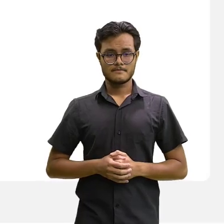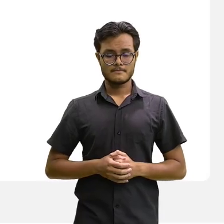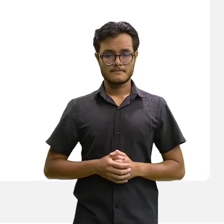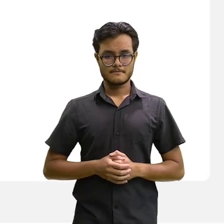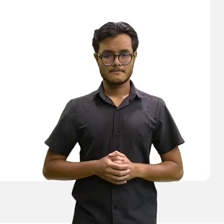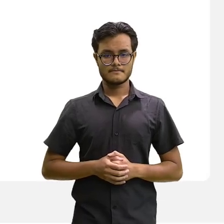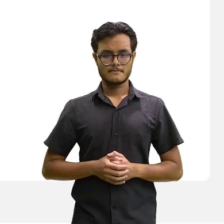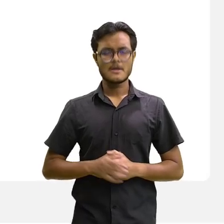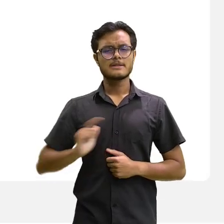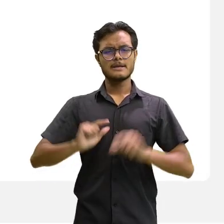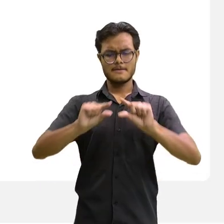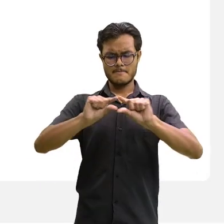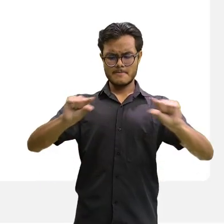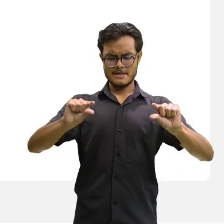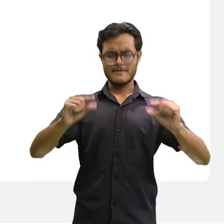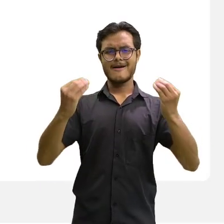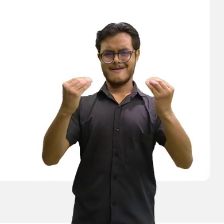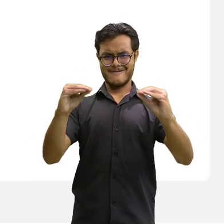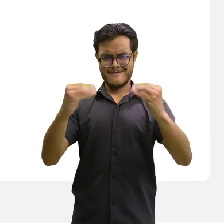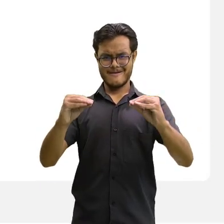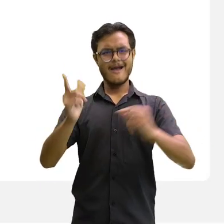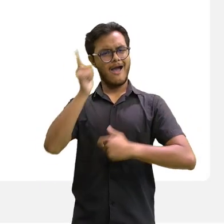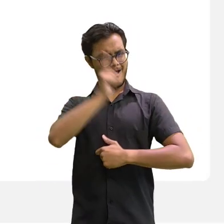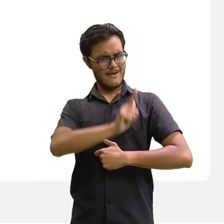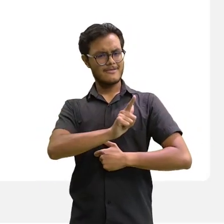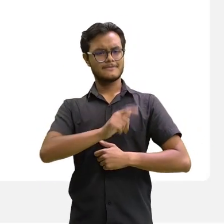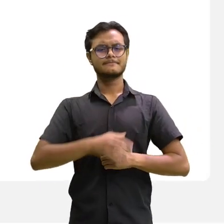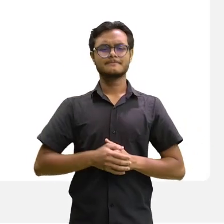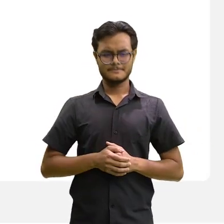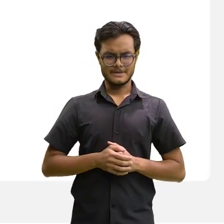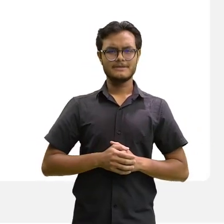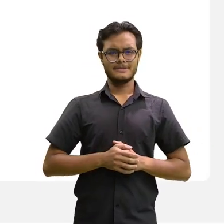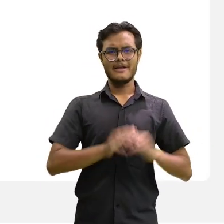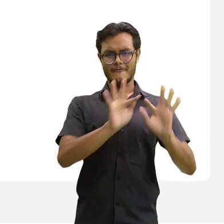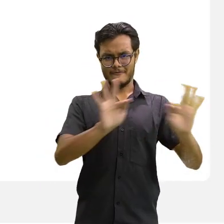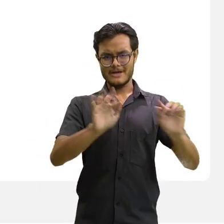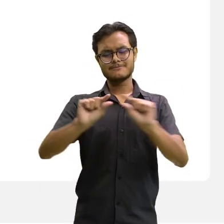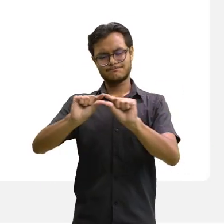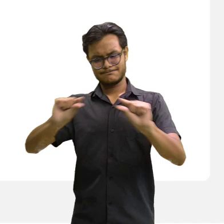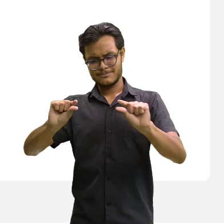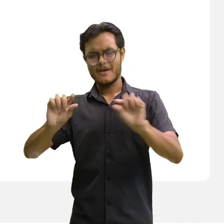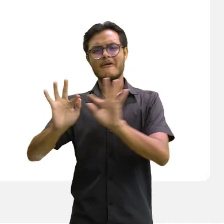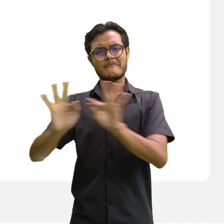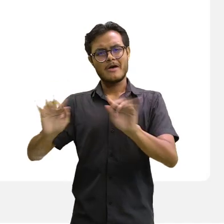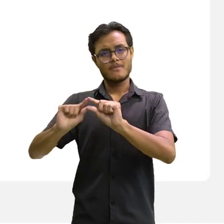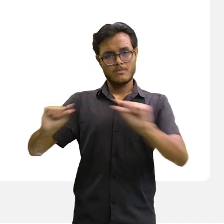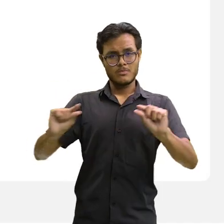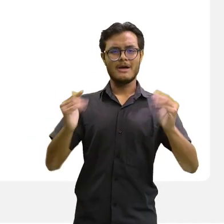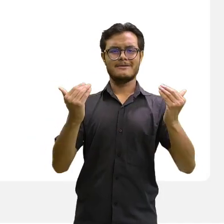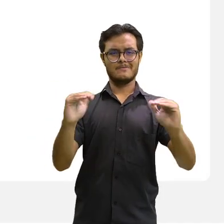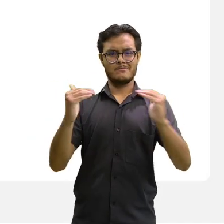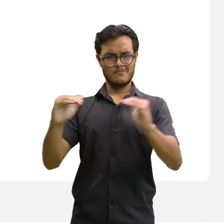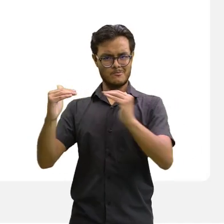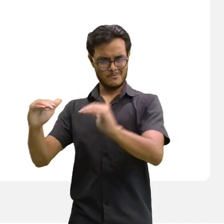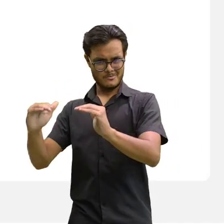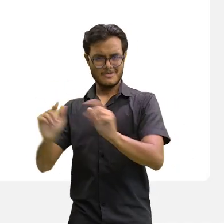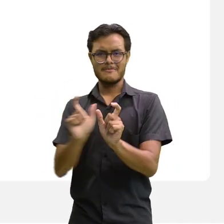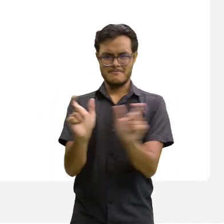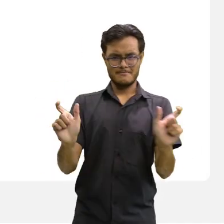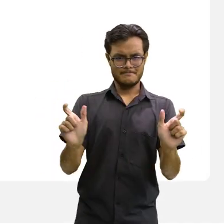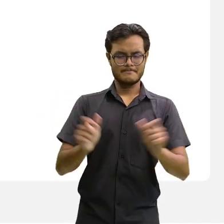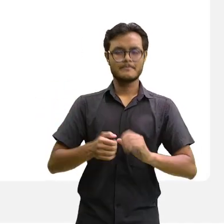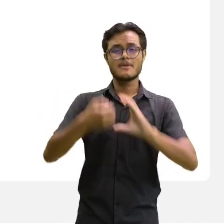presentes, tracinho. É responsável pela hidrólise de moléculas, tracinho. A enzima Y é secretada por